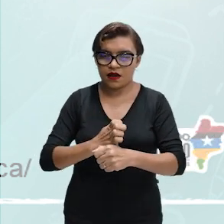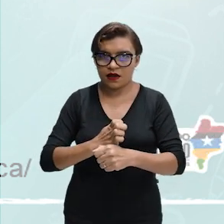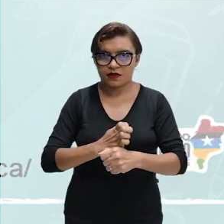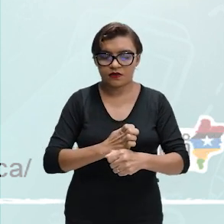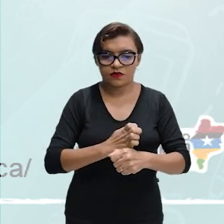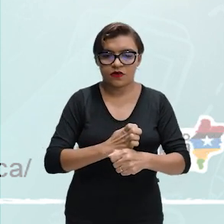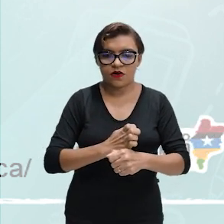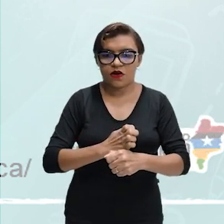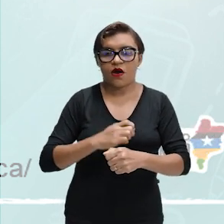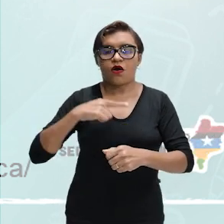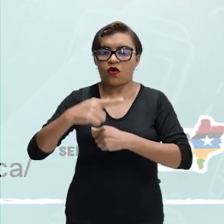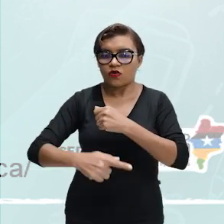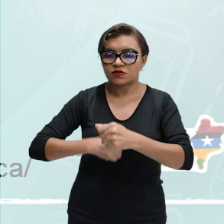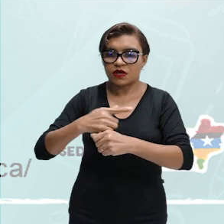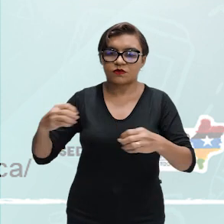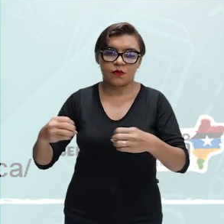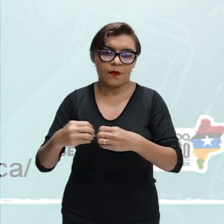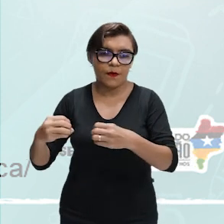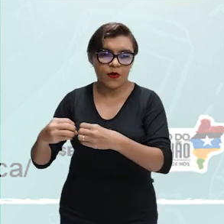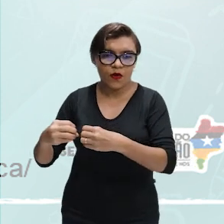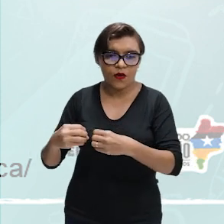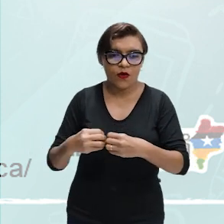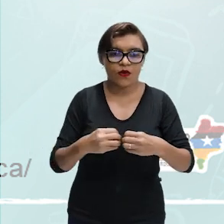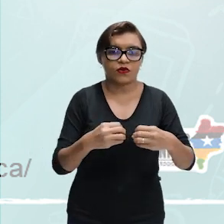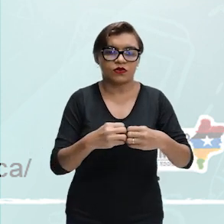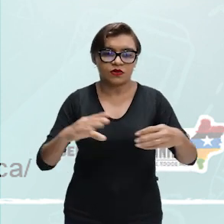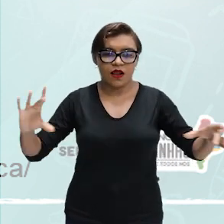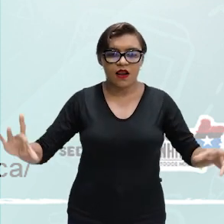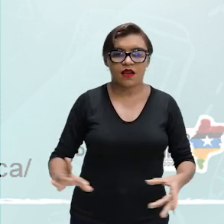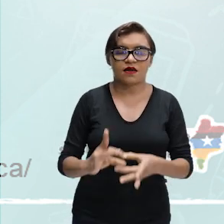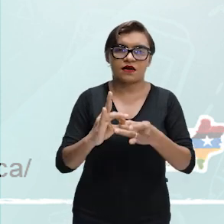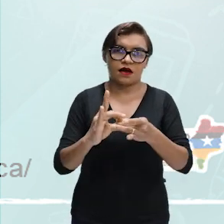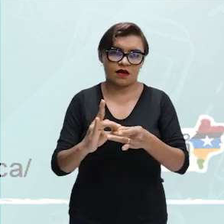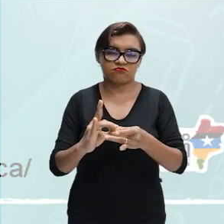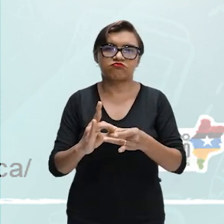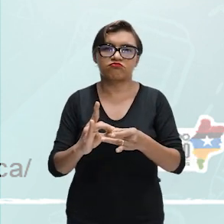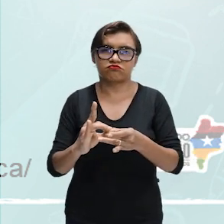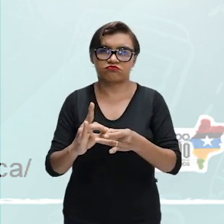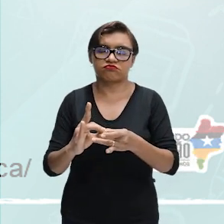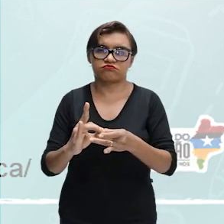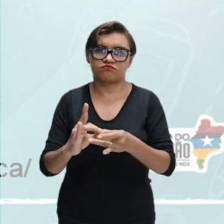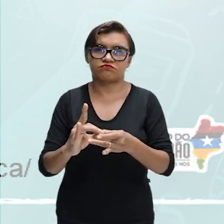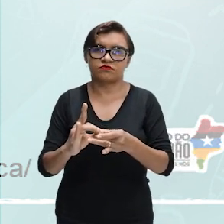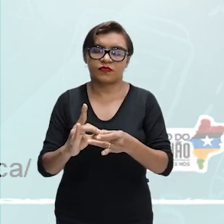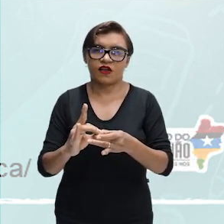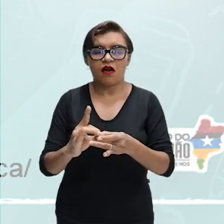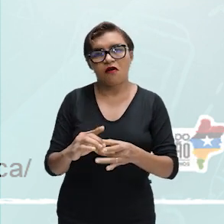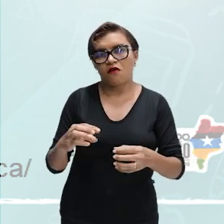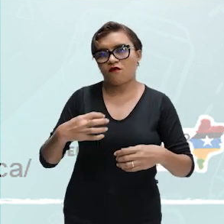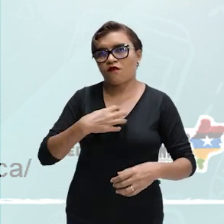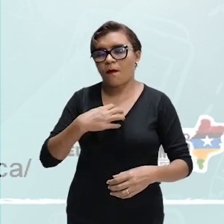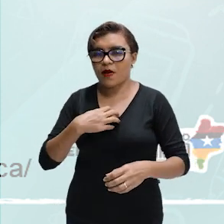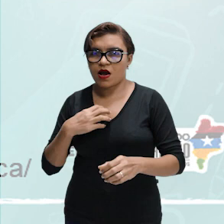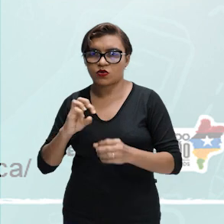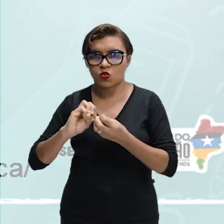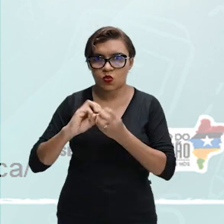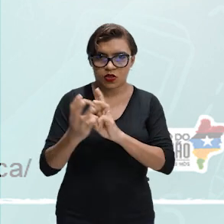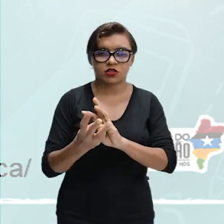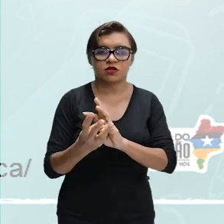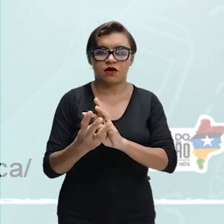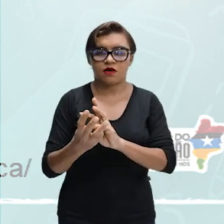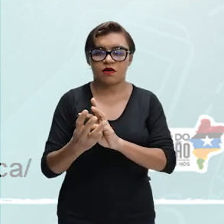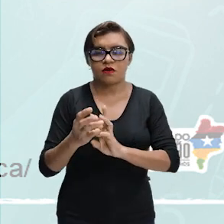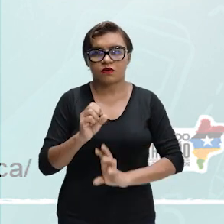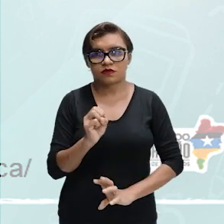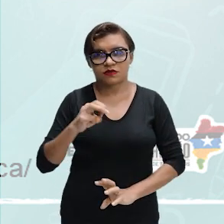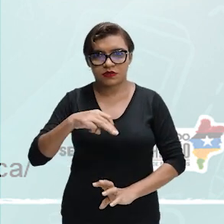vizinhos, certo? Fazendo uma ligação covalente entre eles, formando um cristal semicondutor. Veja como é simples. Então, esses átomos de